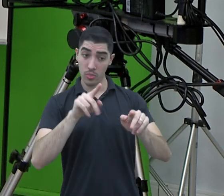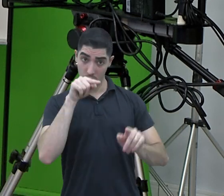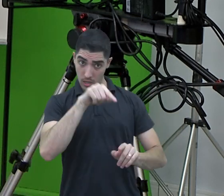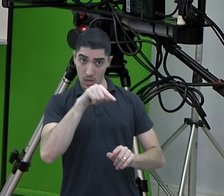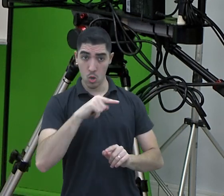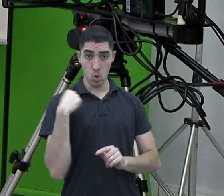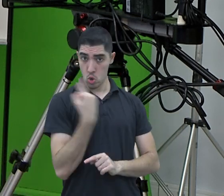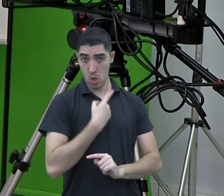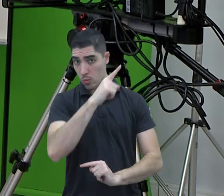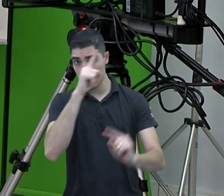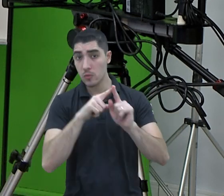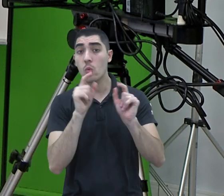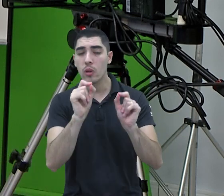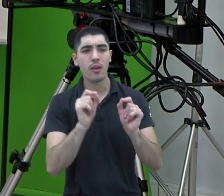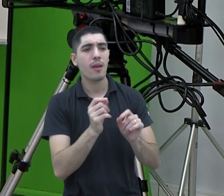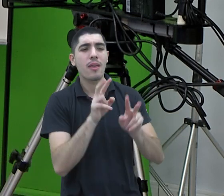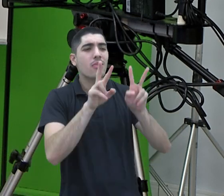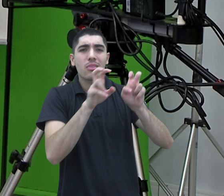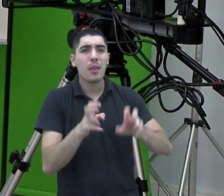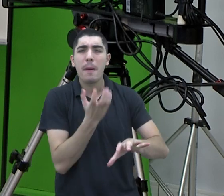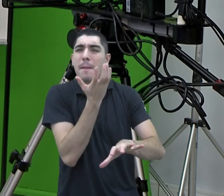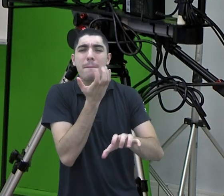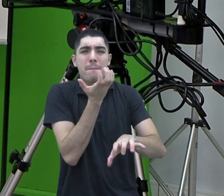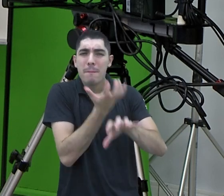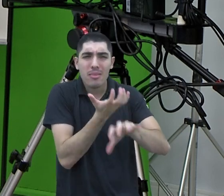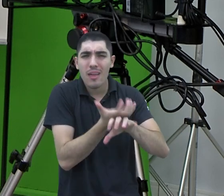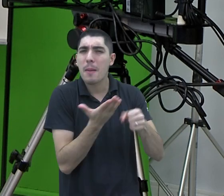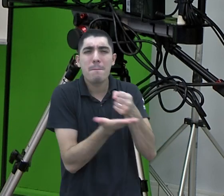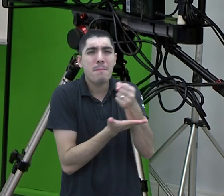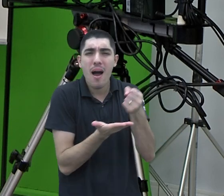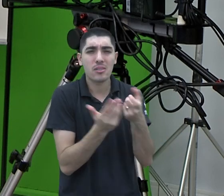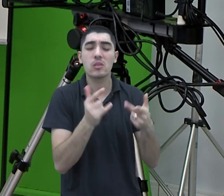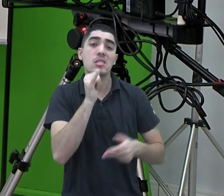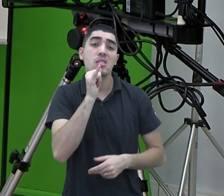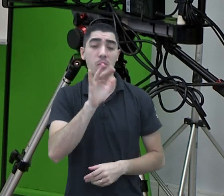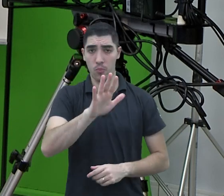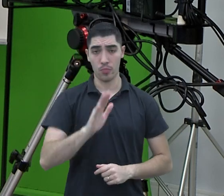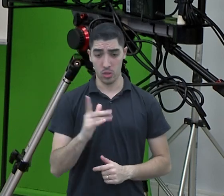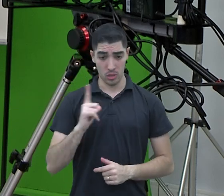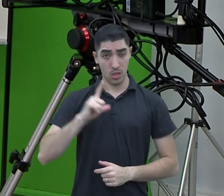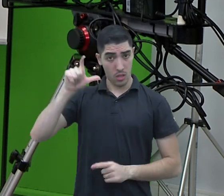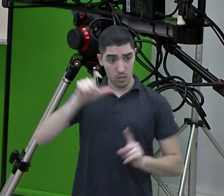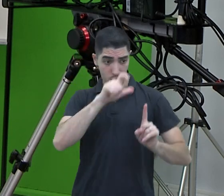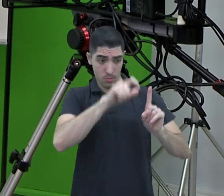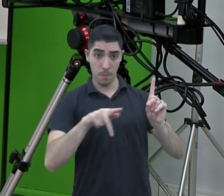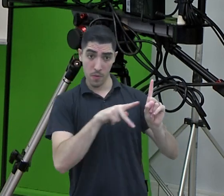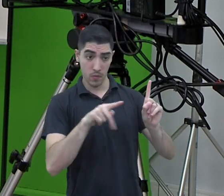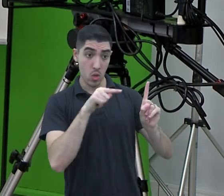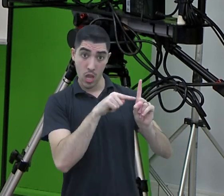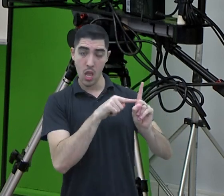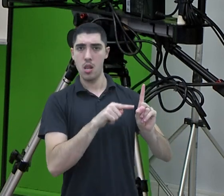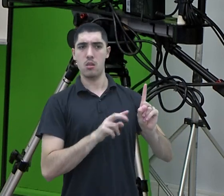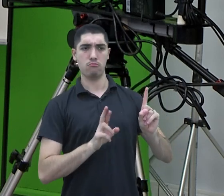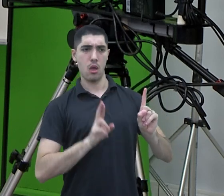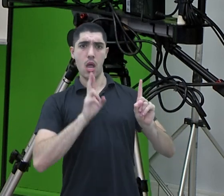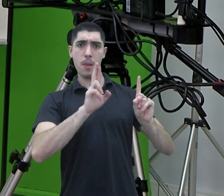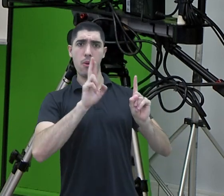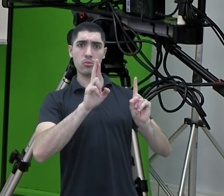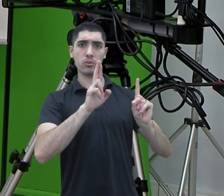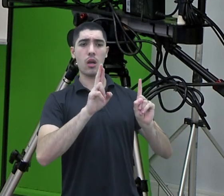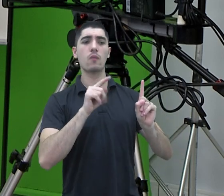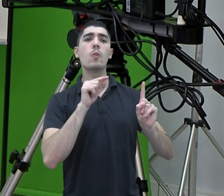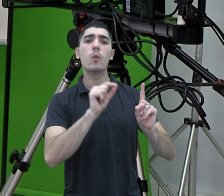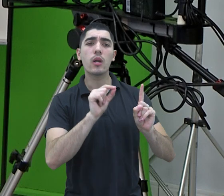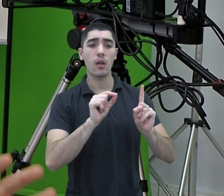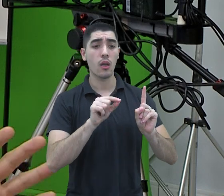abordar assuntos que são fundamentais e que são base para o estudo de qualquer área que seja. Então, eu vou dar um exemplo aqui. Hoje a gente tem um professor nosso que é responsável por tocar